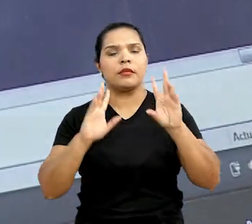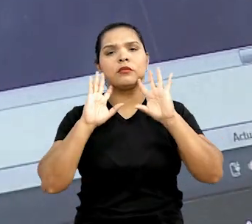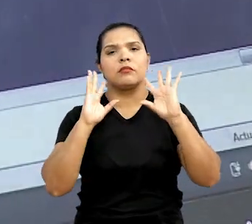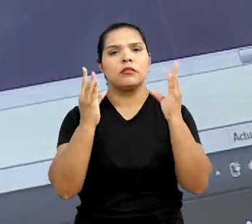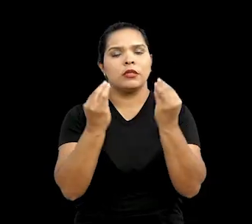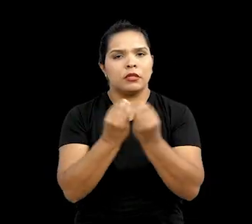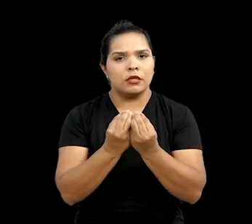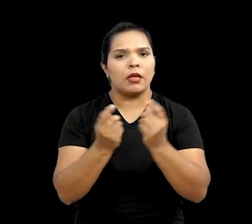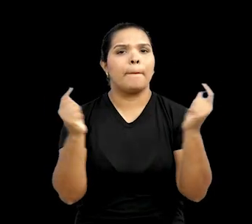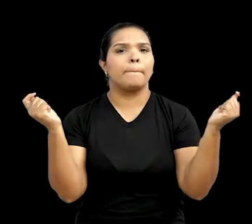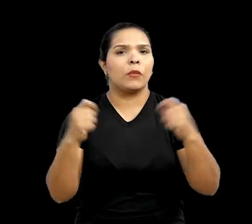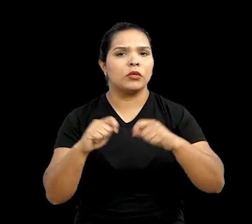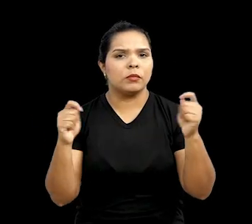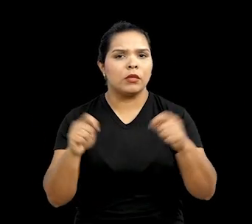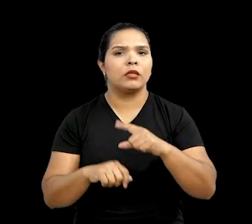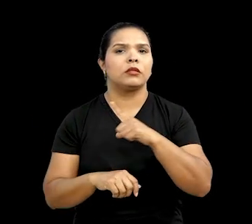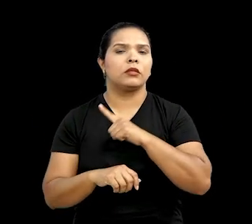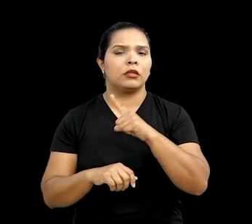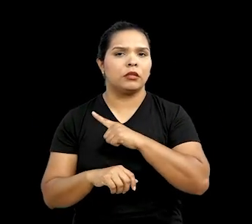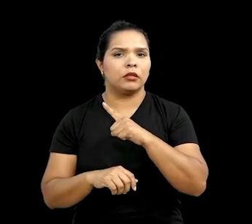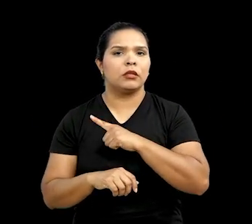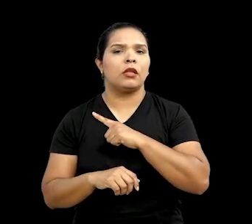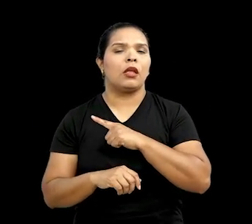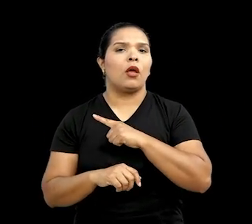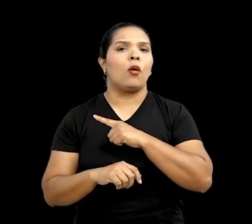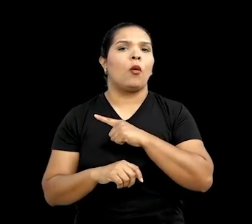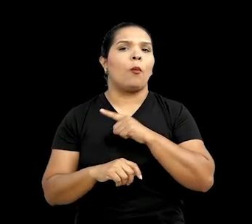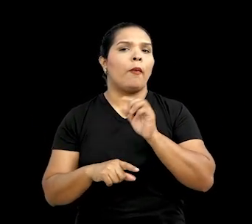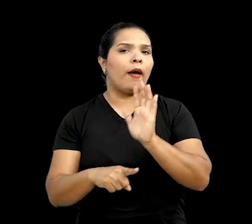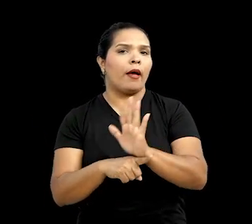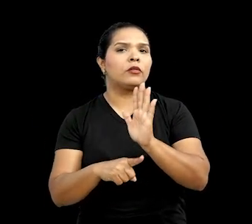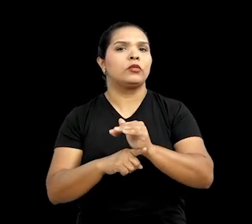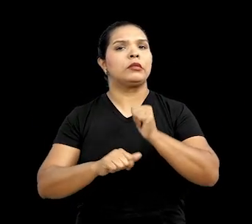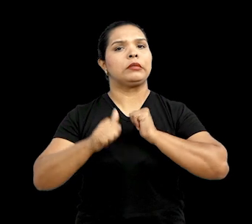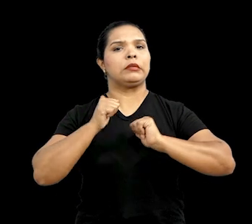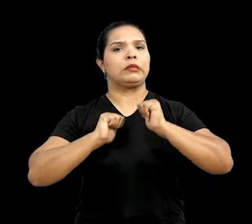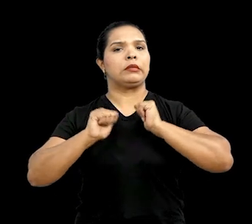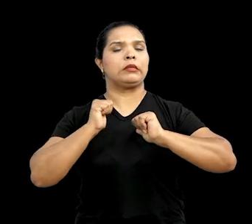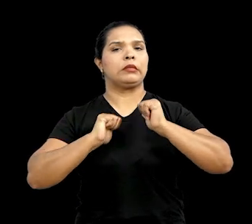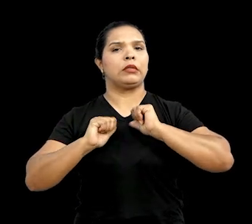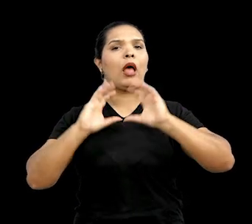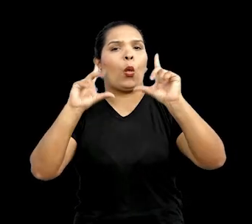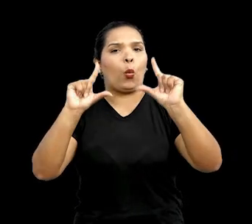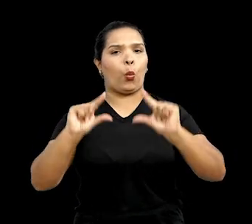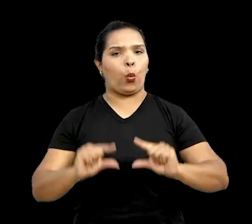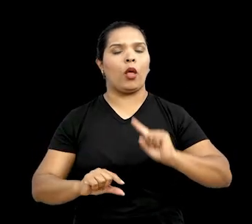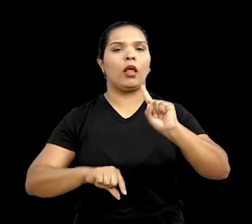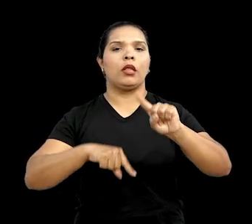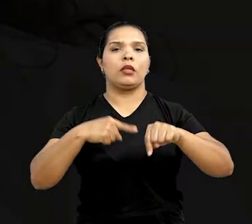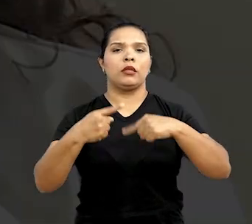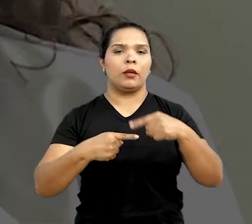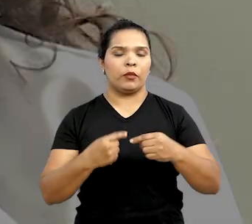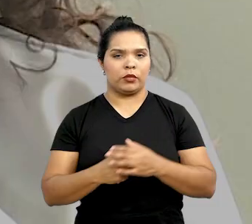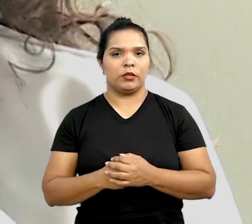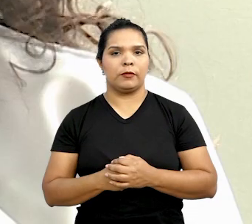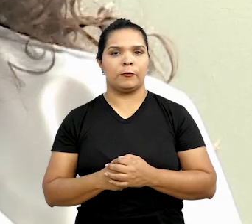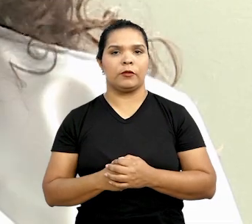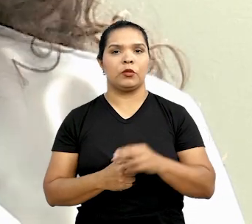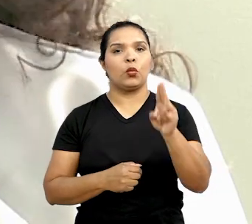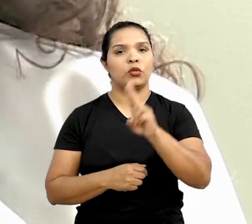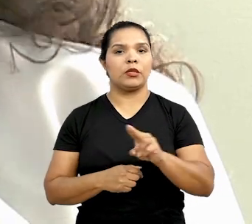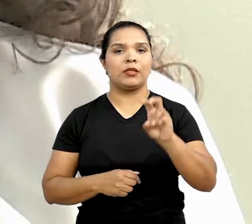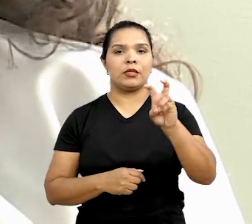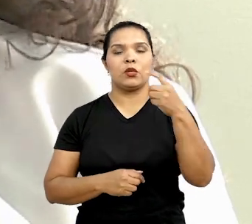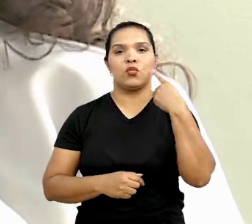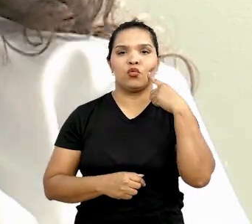substância mostrou a possibilidade de gerar um efeito ansiolítico de até 5 dias após a aplicação. O